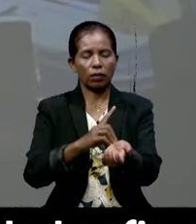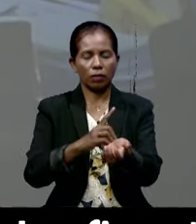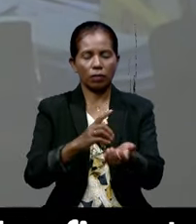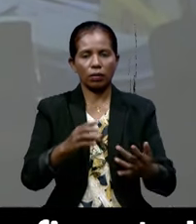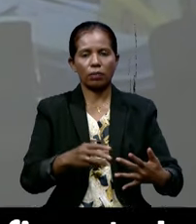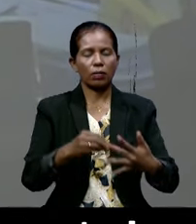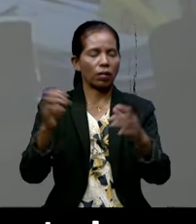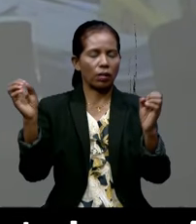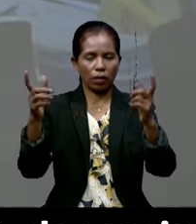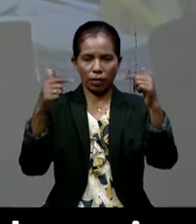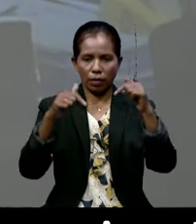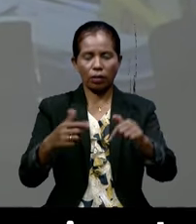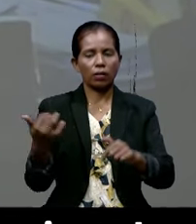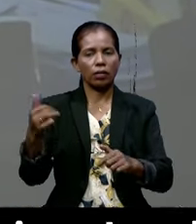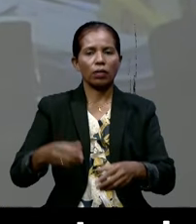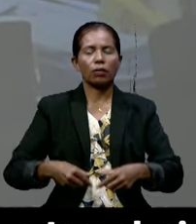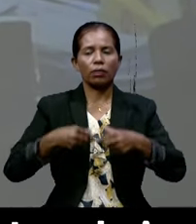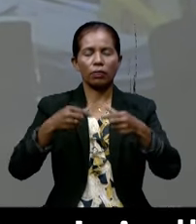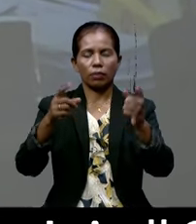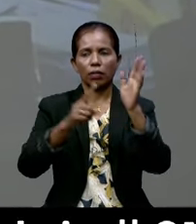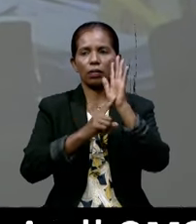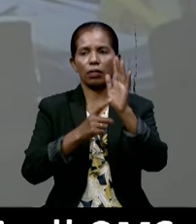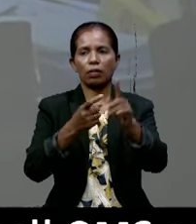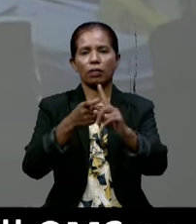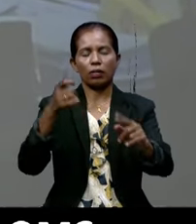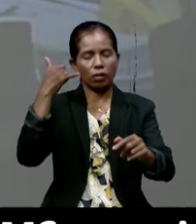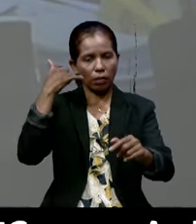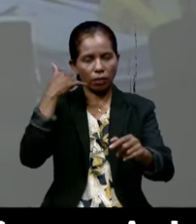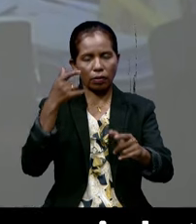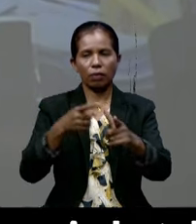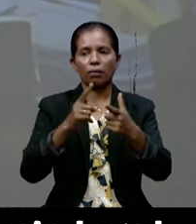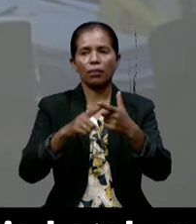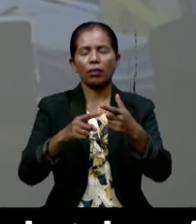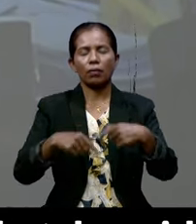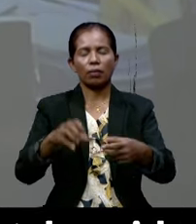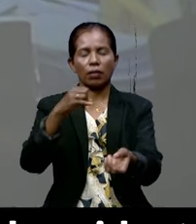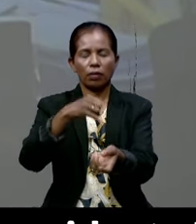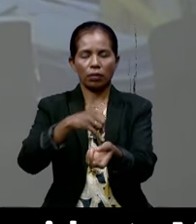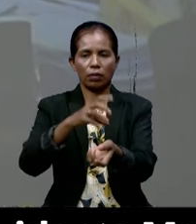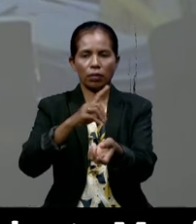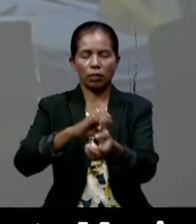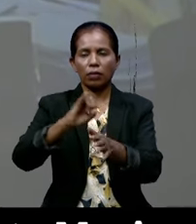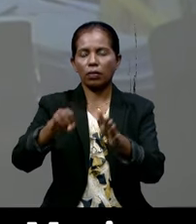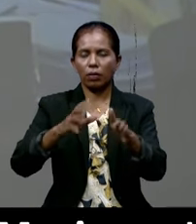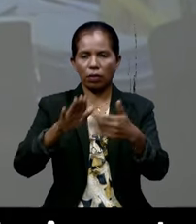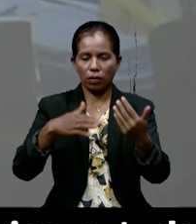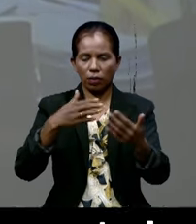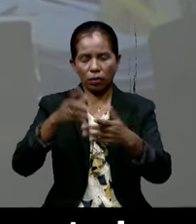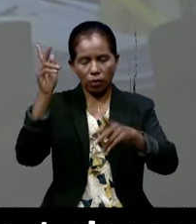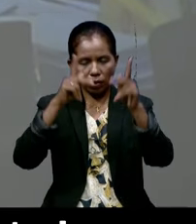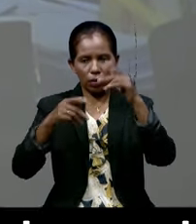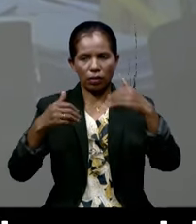Sira Lamai. Sira fodes instrução, li use telefone ba enfermeiro ou doutor geral. Nune causa